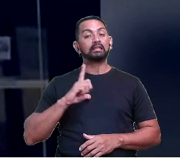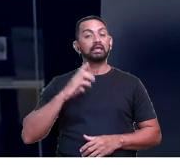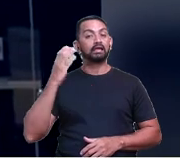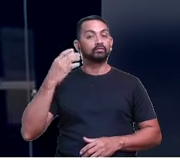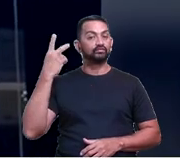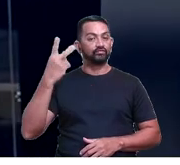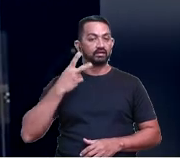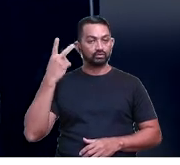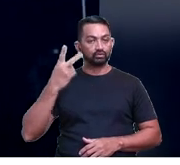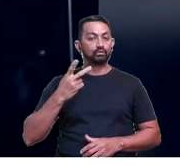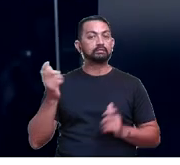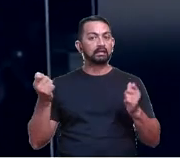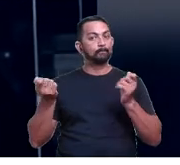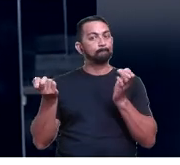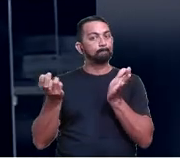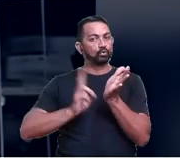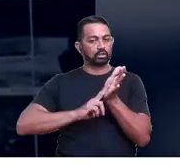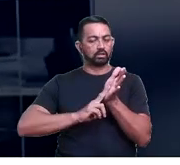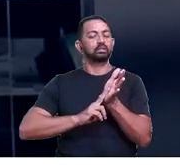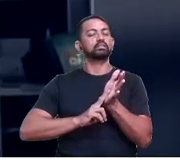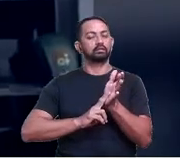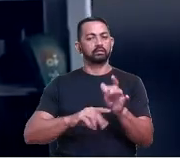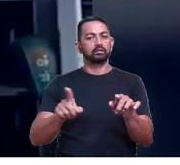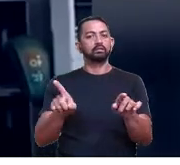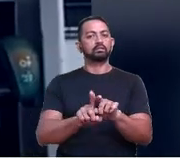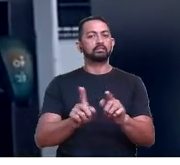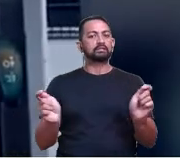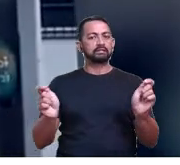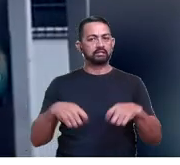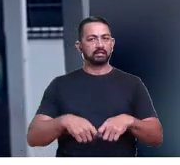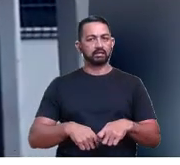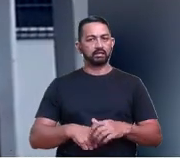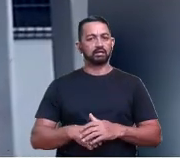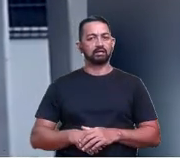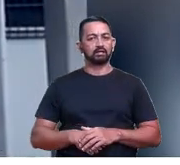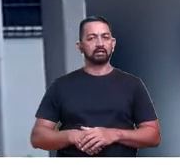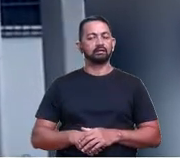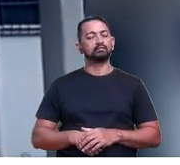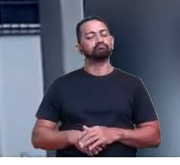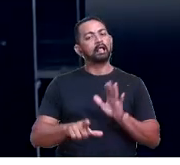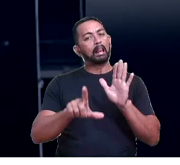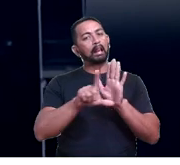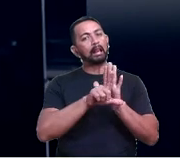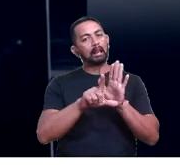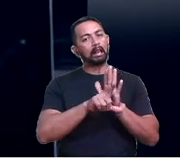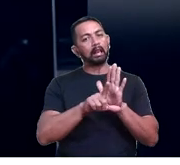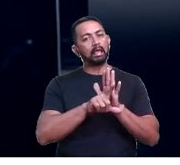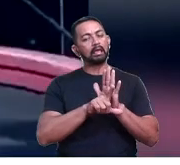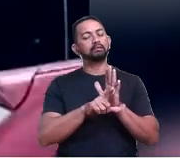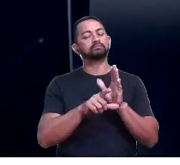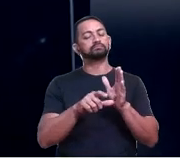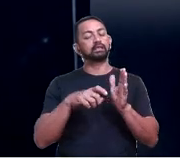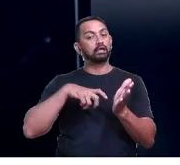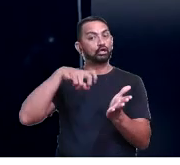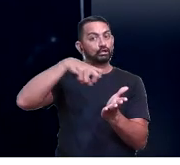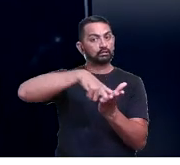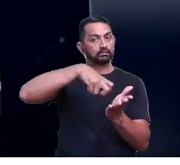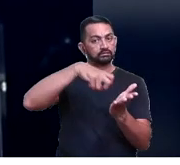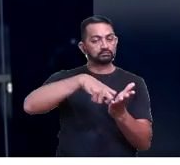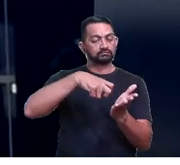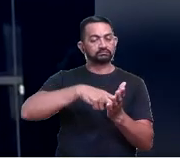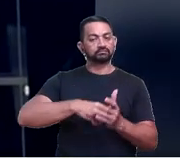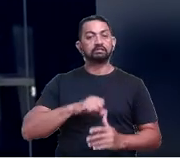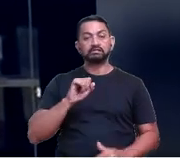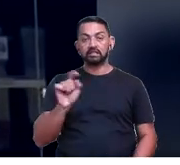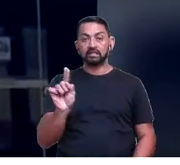Câmara Municipal de Imperatriz ela pode ser multada e também pode aí cair nas barras da lei, ter punições com